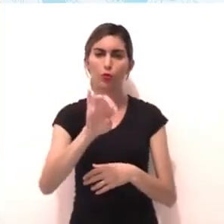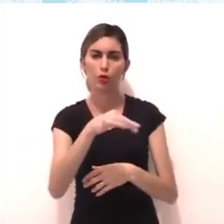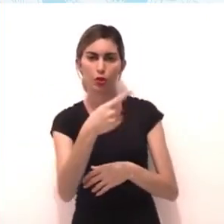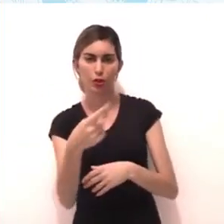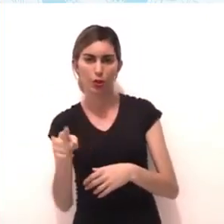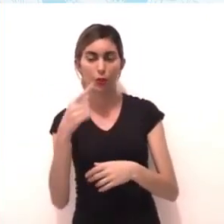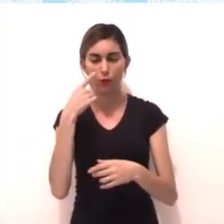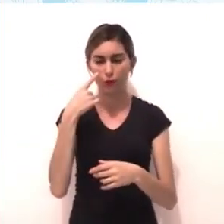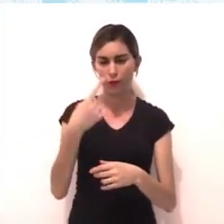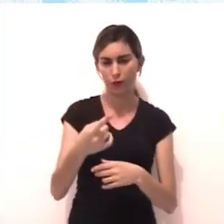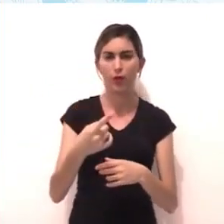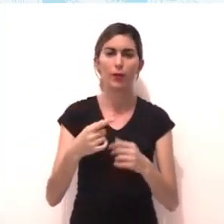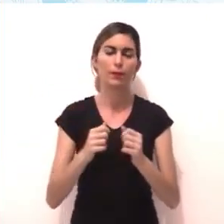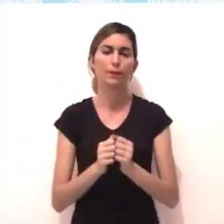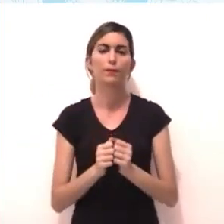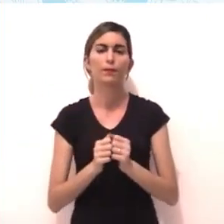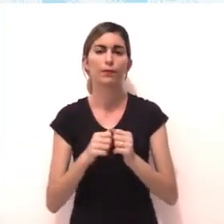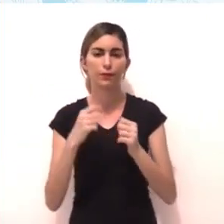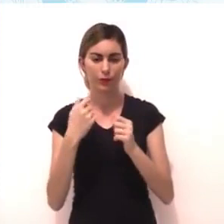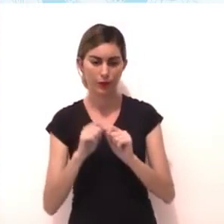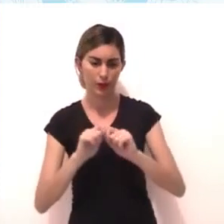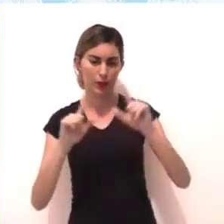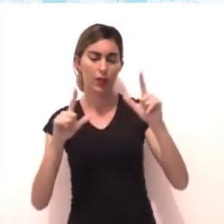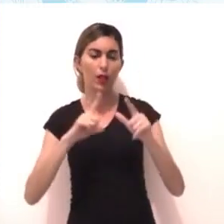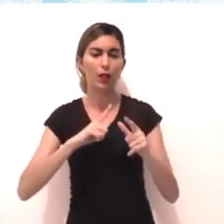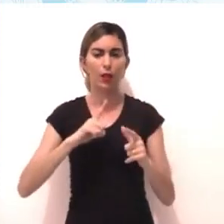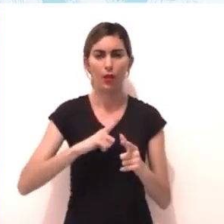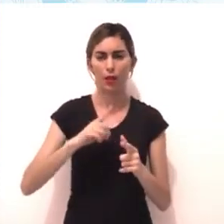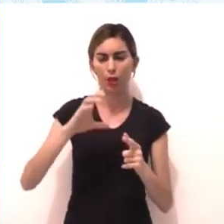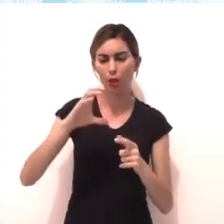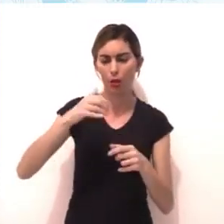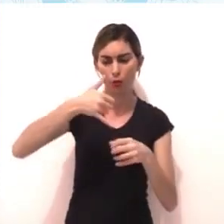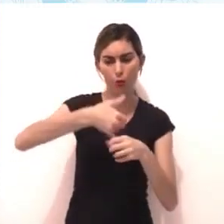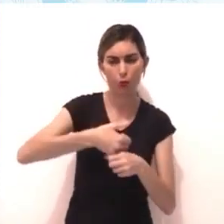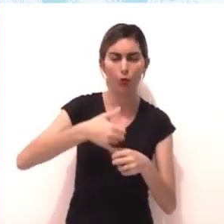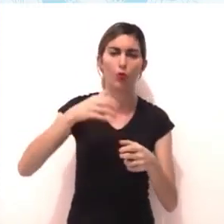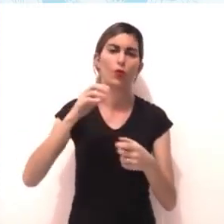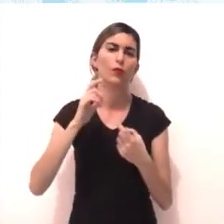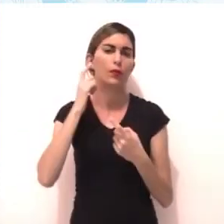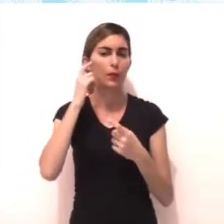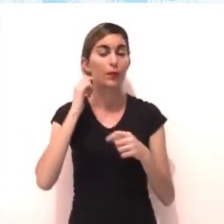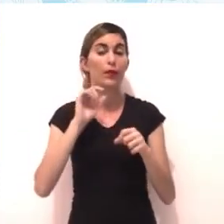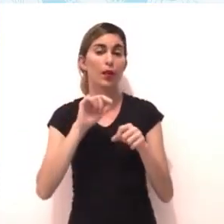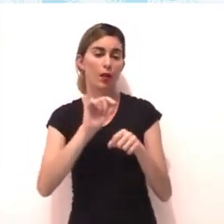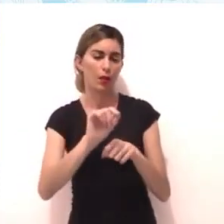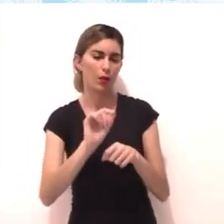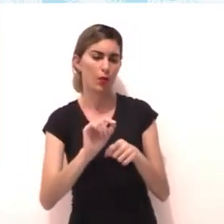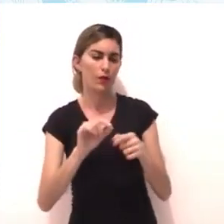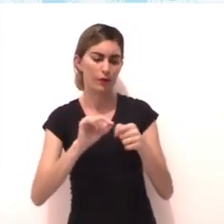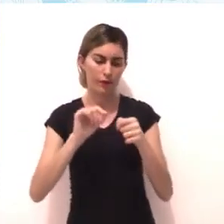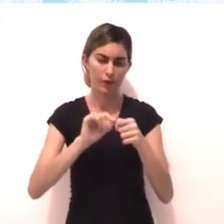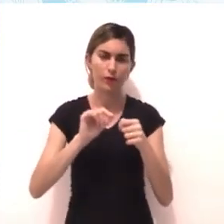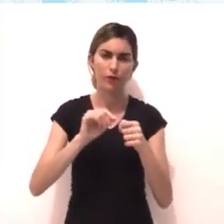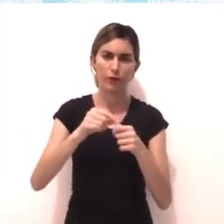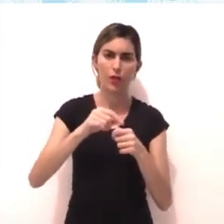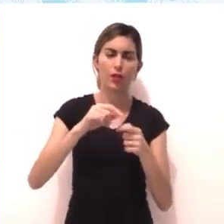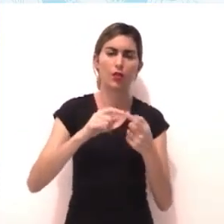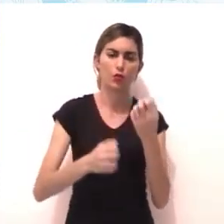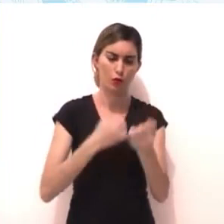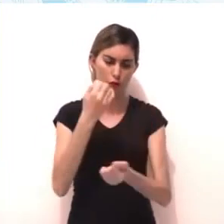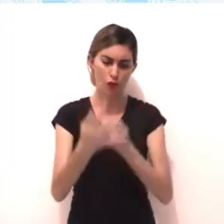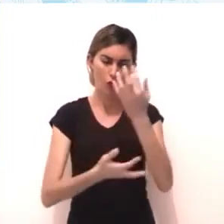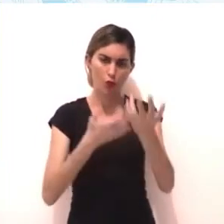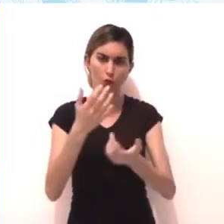ver aí na imagem ao lado, onde temos um combustível que para produzir o fogo,